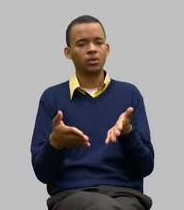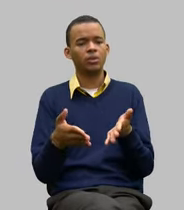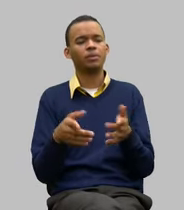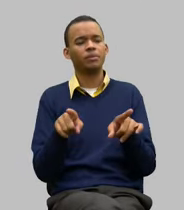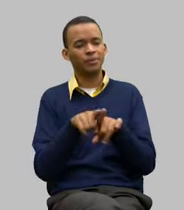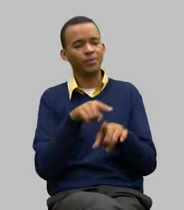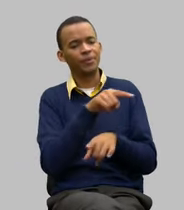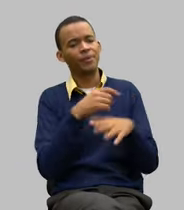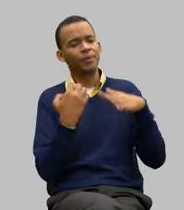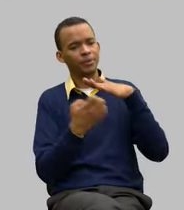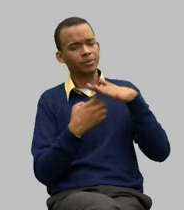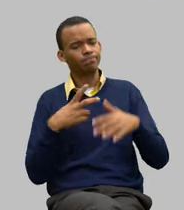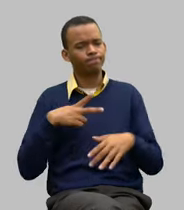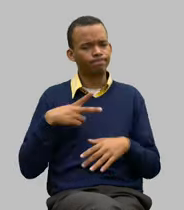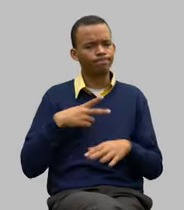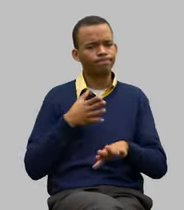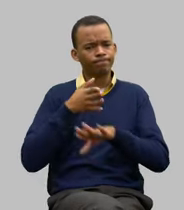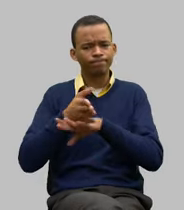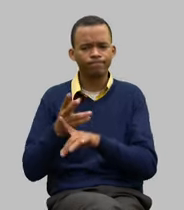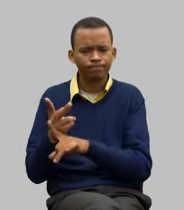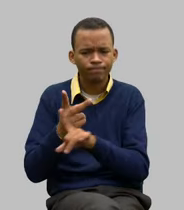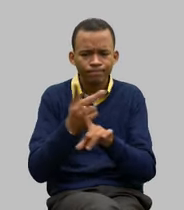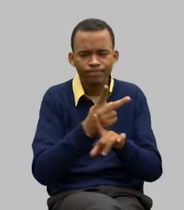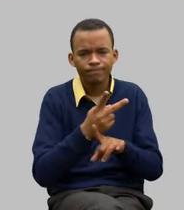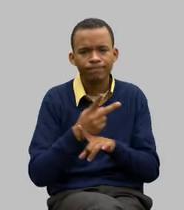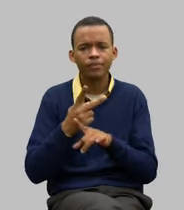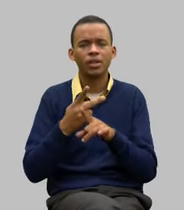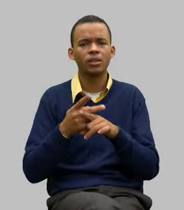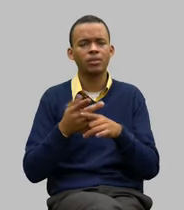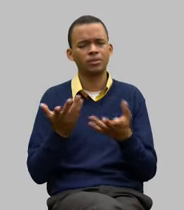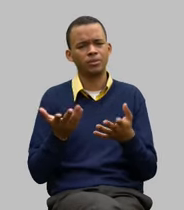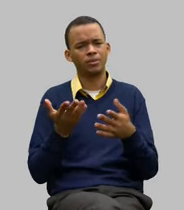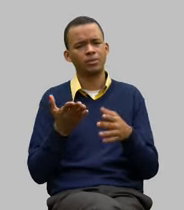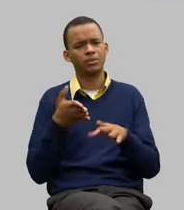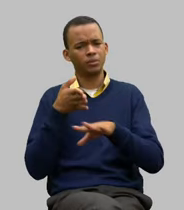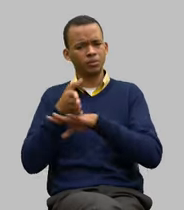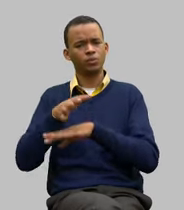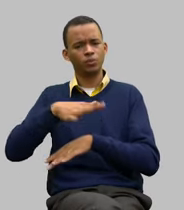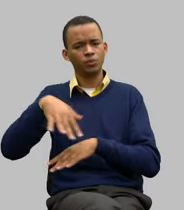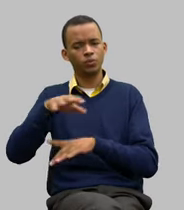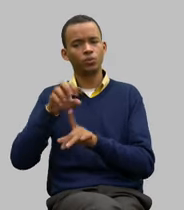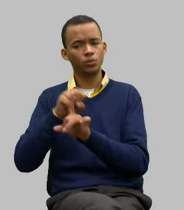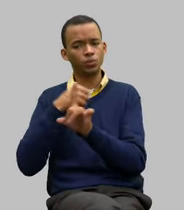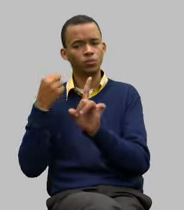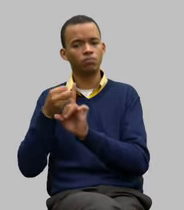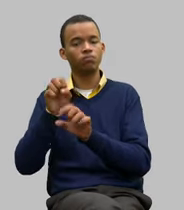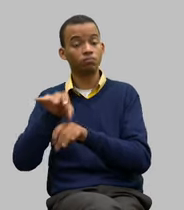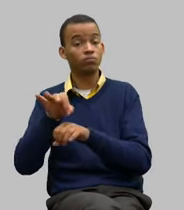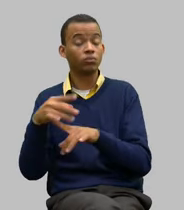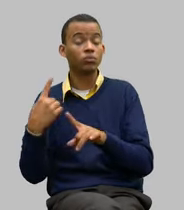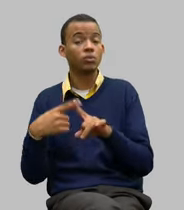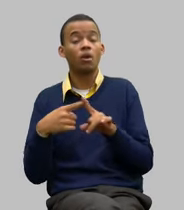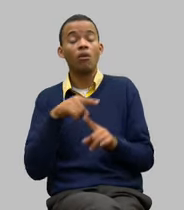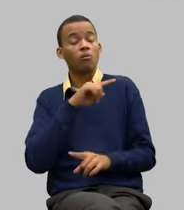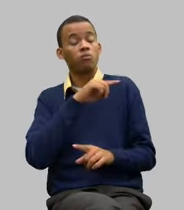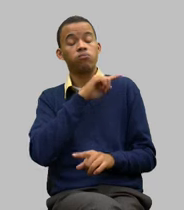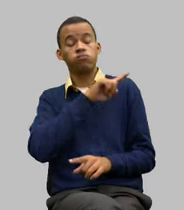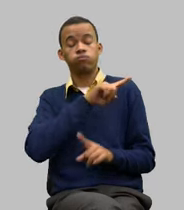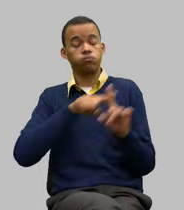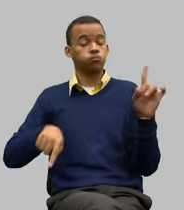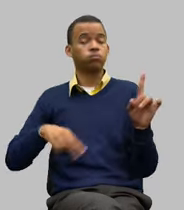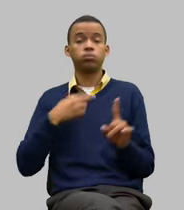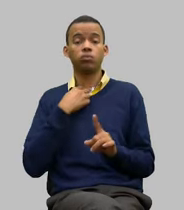busca nos pertences pessoais ao adentrar a unidade sócio educativa porque não pode olha não pode ser feito pelo